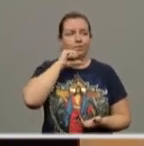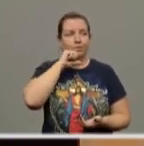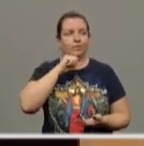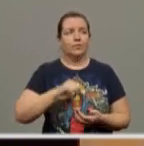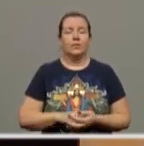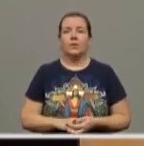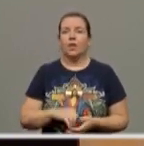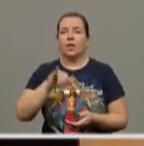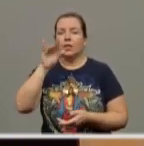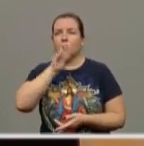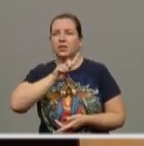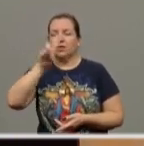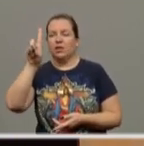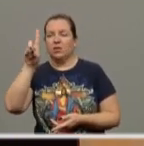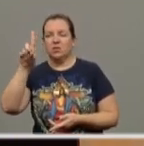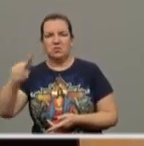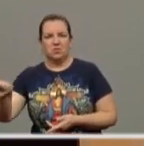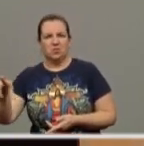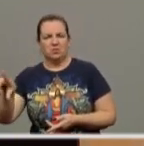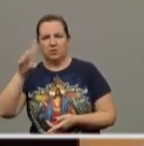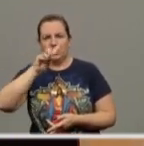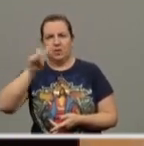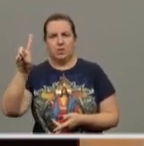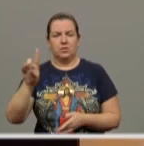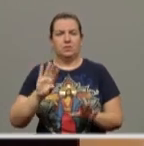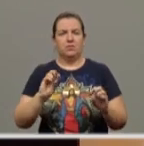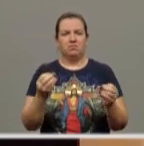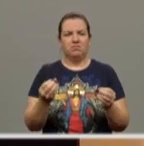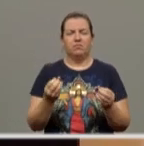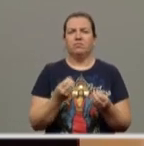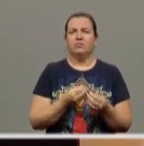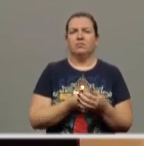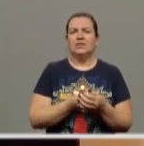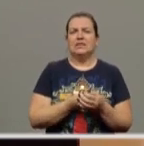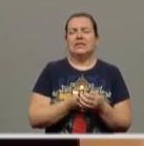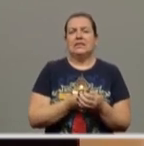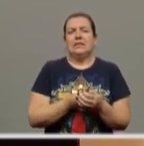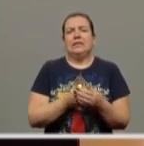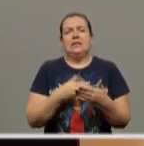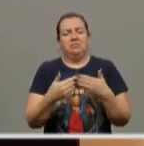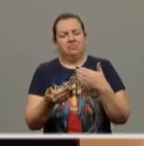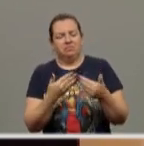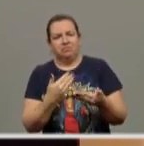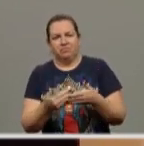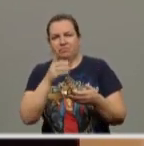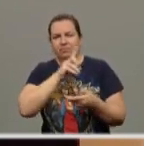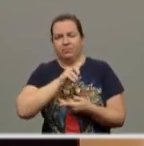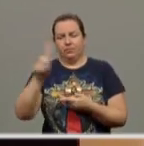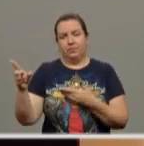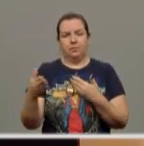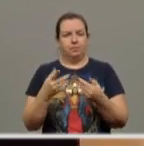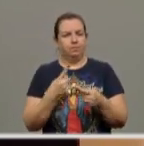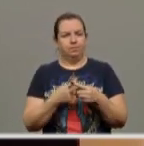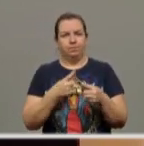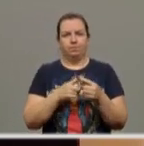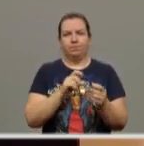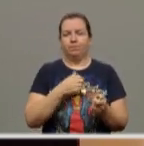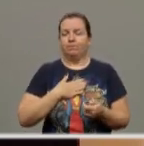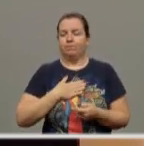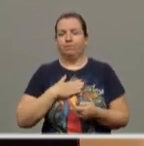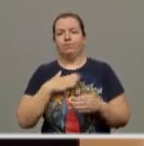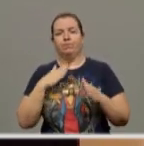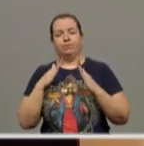aos deuses dos amorreus, em cuja terra habitais. Porque, quanto a mim, eu e minha